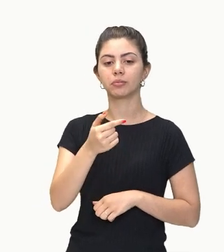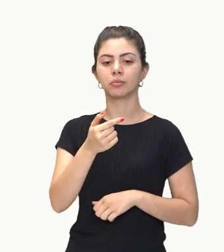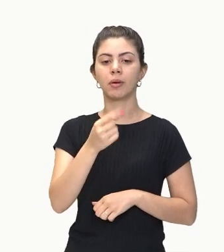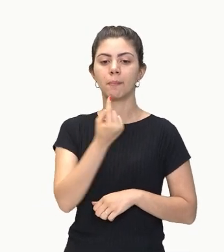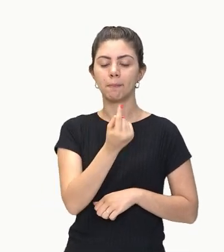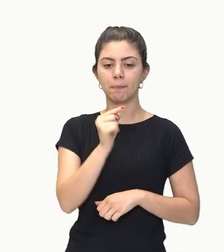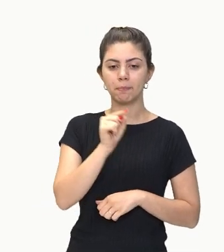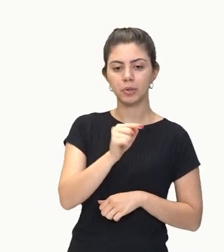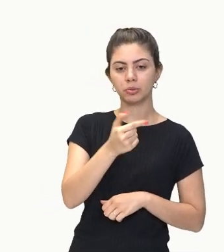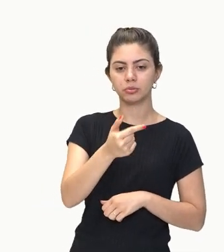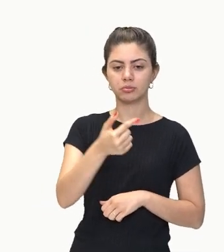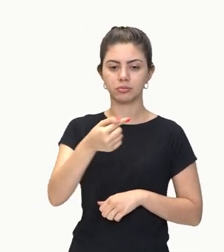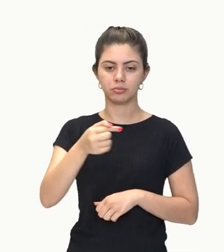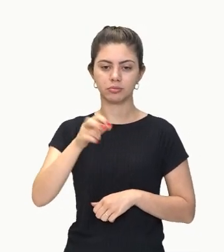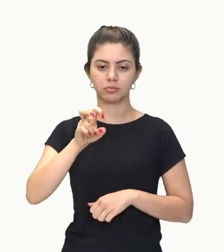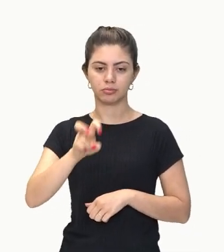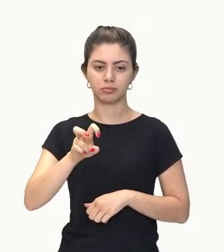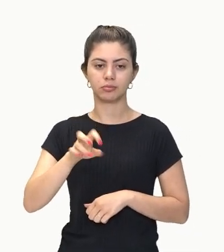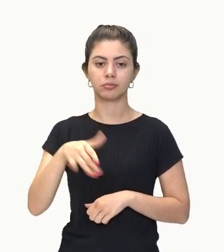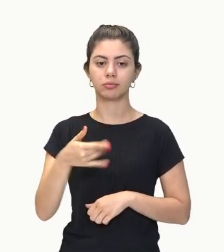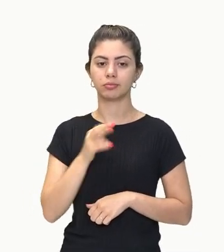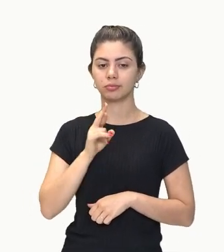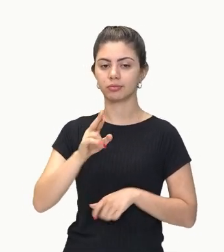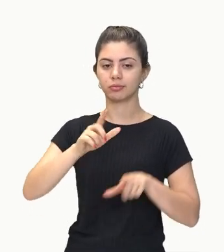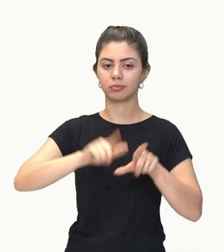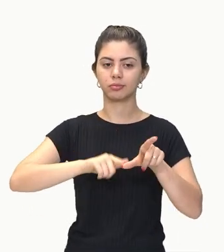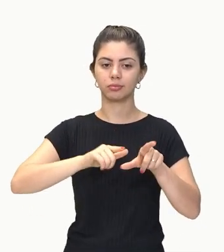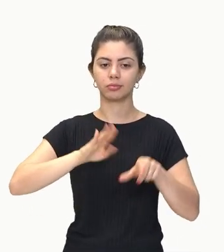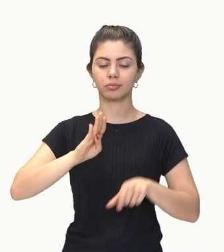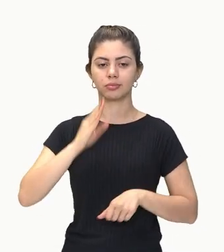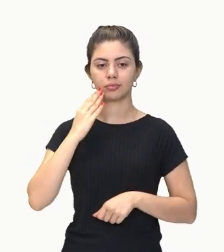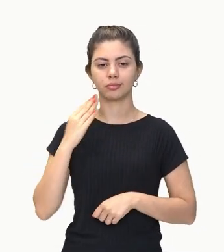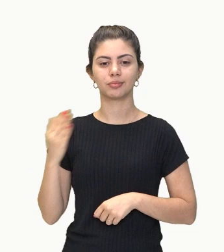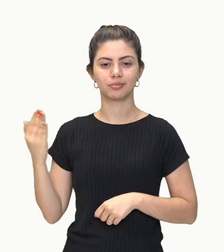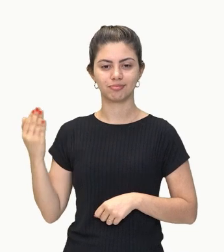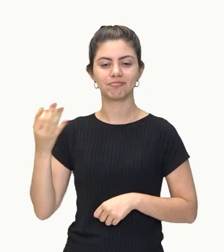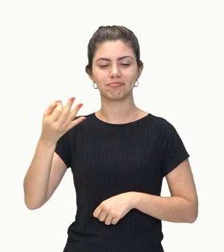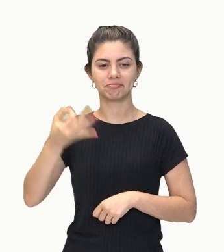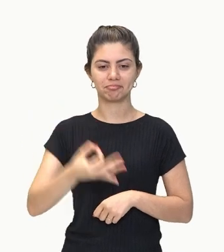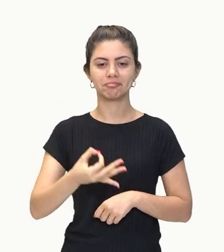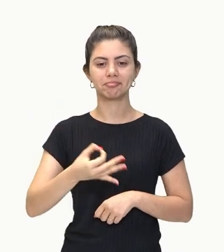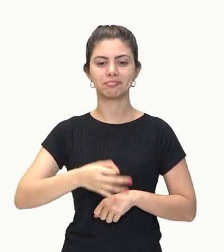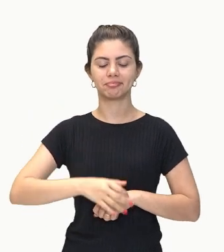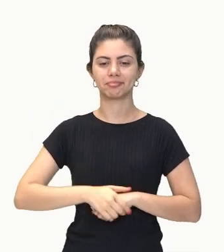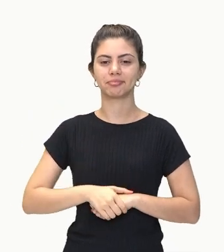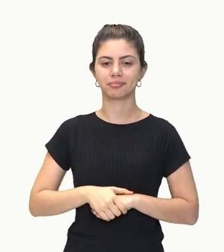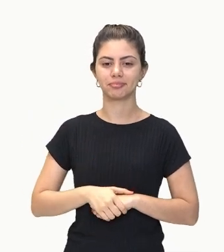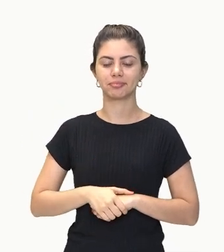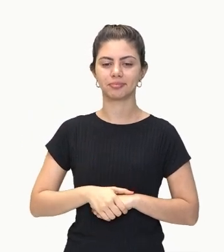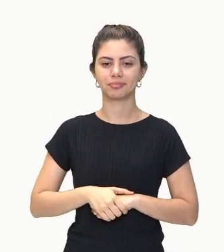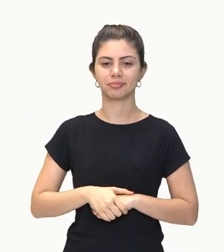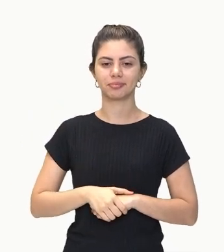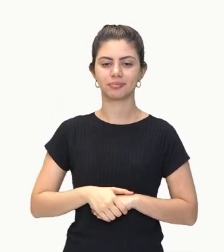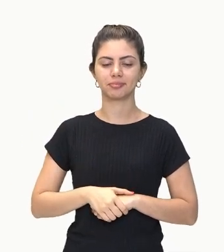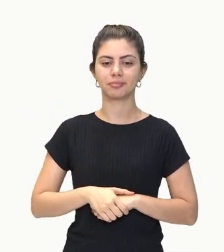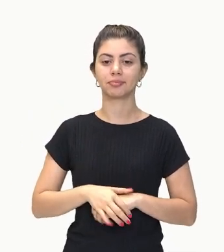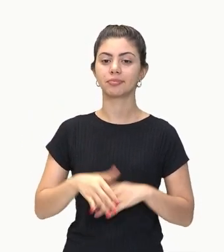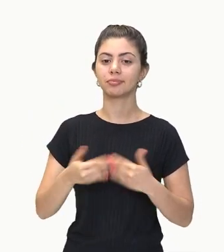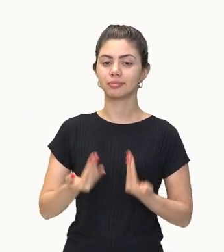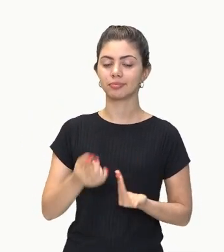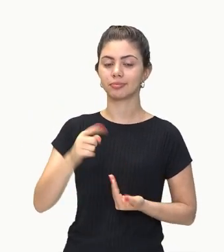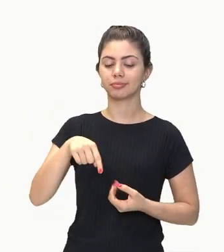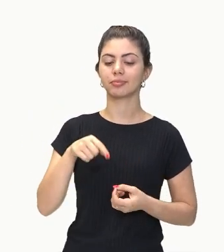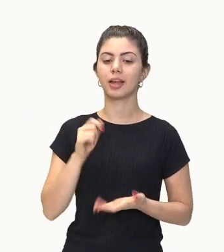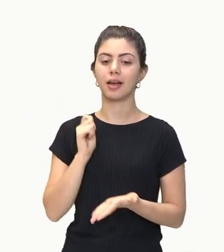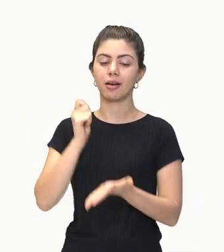1.275. Alternativa correta, letra B, R$ 1.275. Este será o